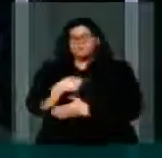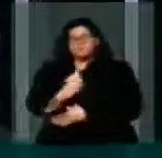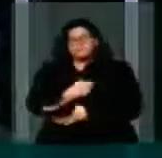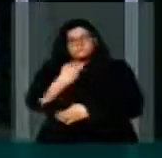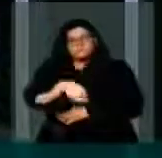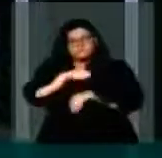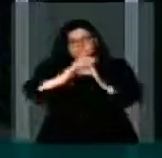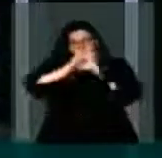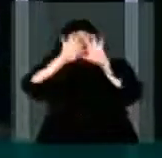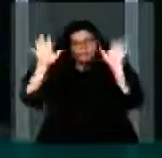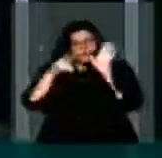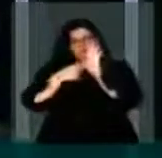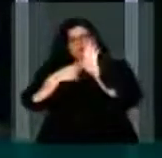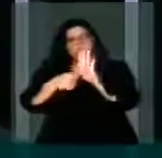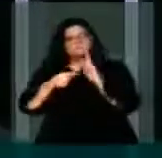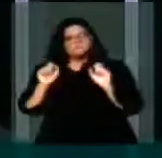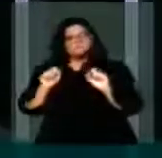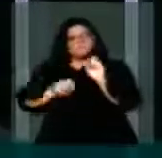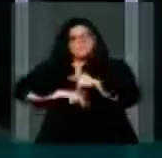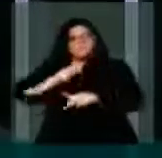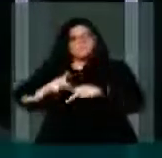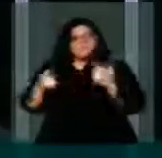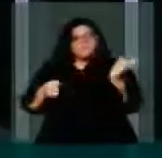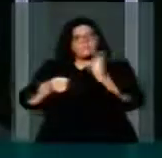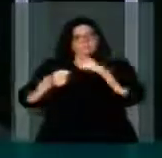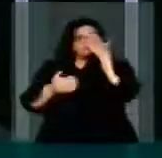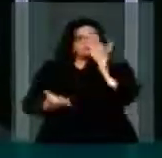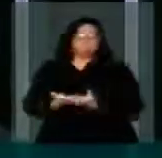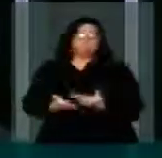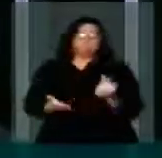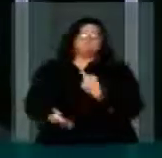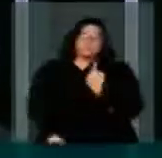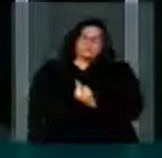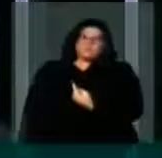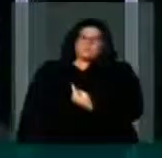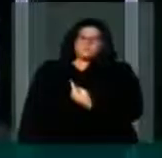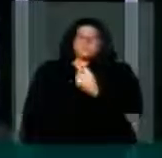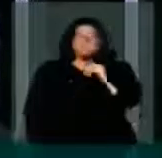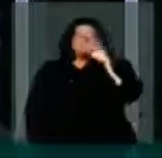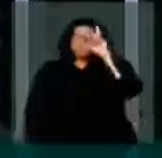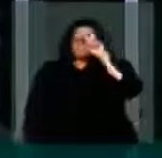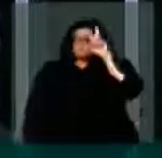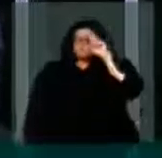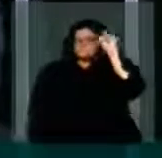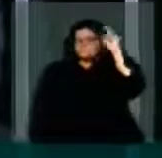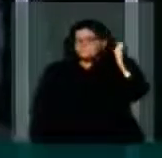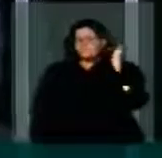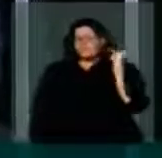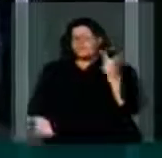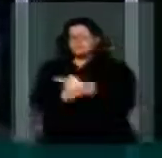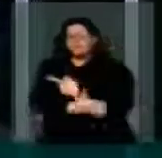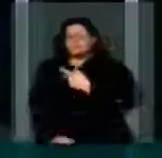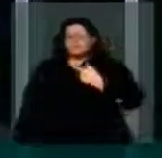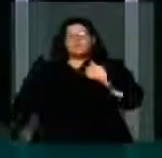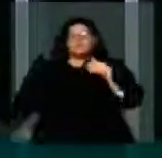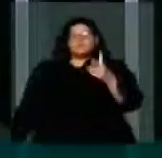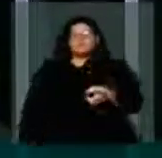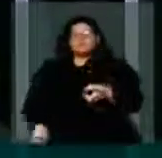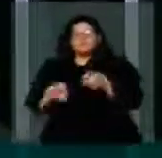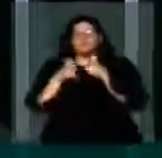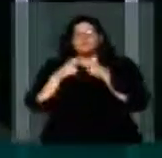transparência nas nossas ações, para que a população volte a acreditar em nós. Eu me recordo no dia em que recebi o